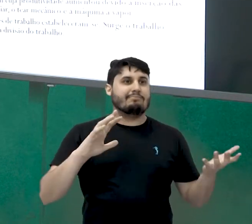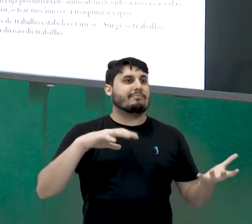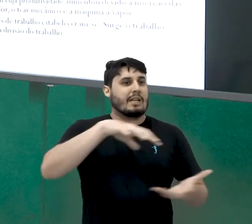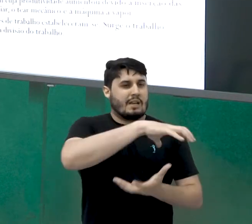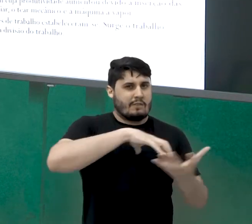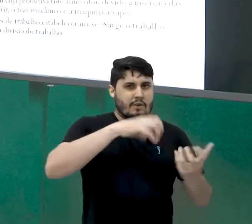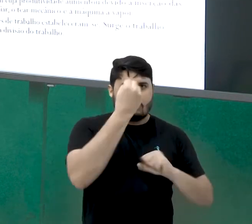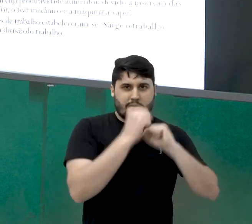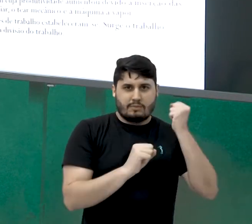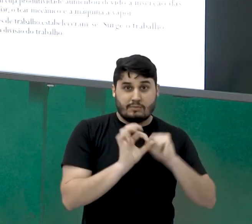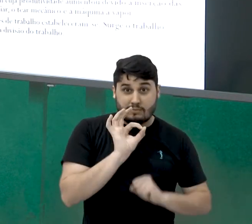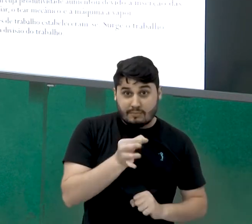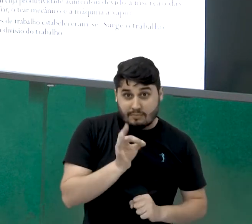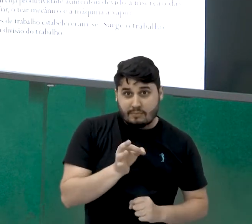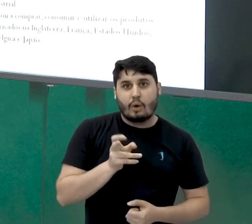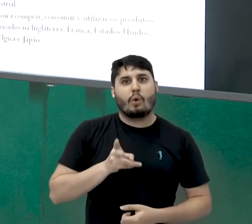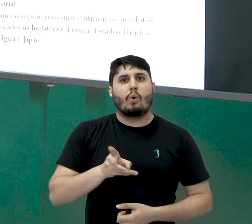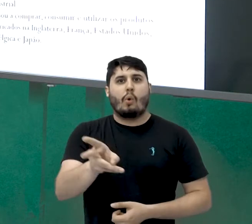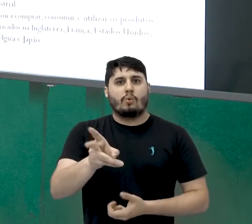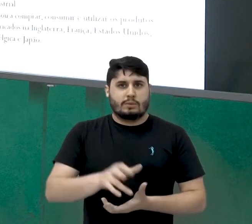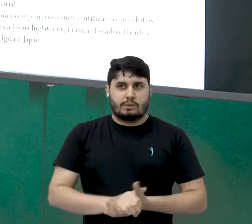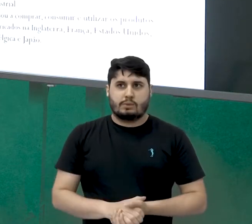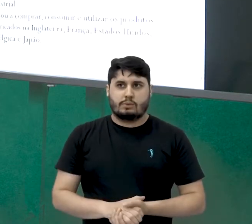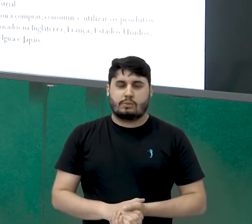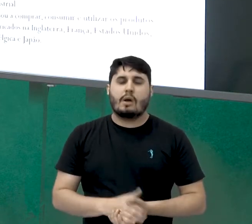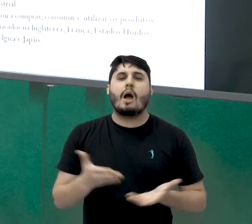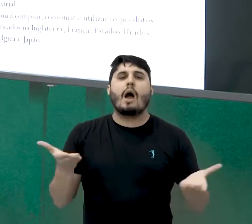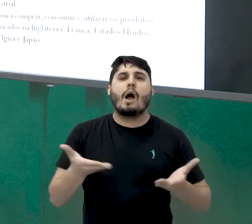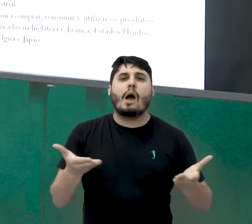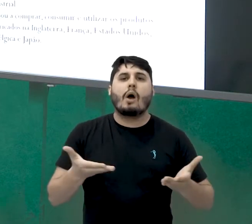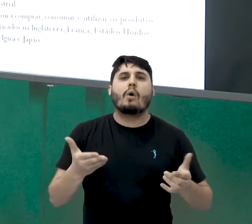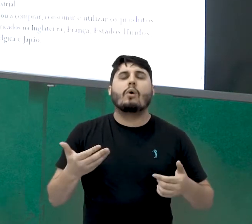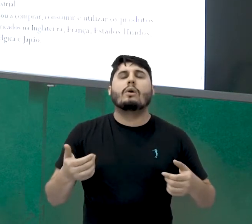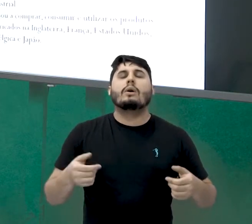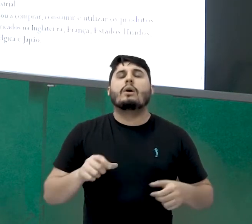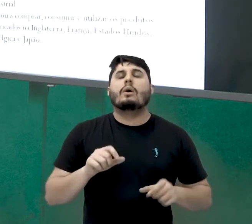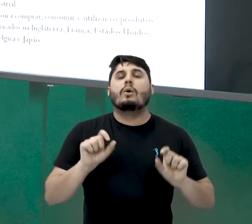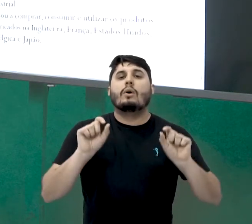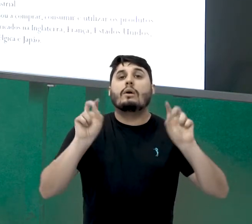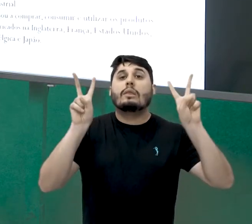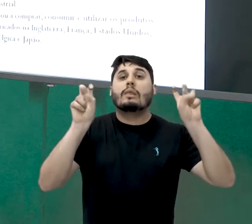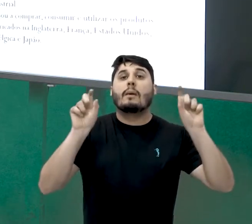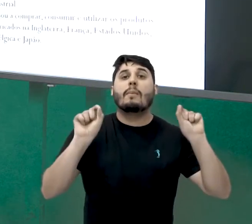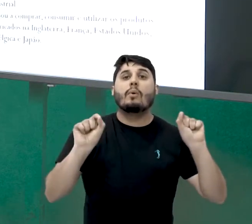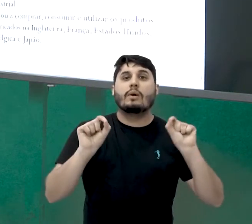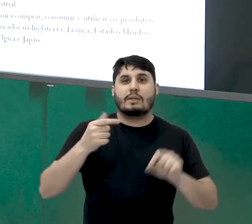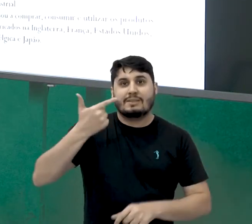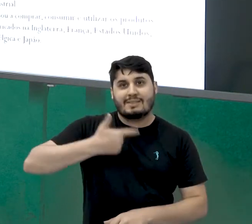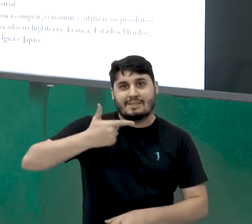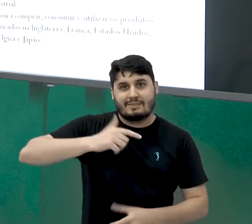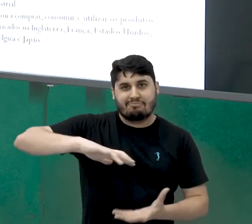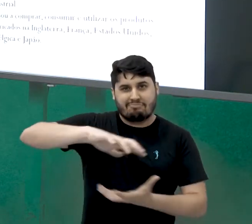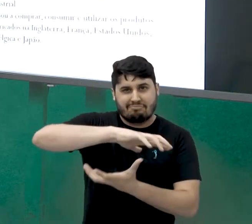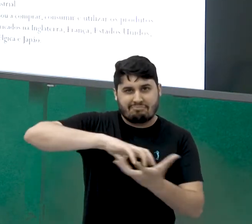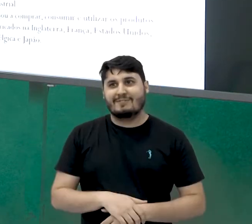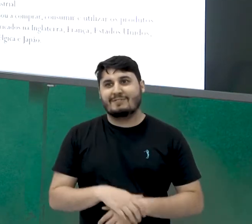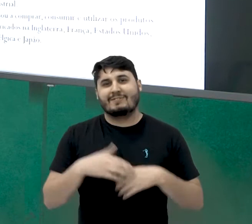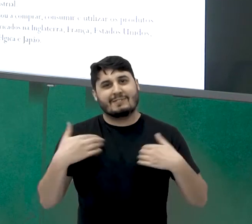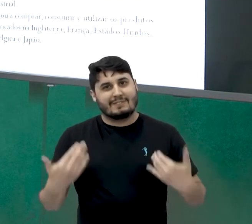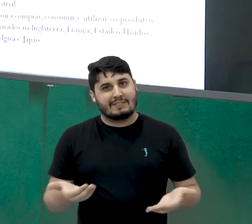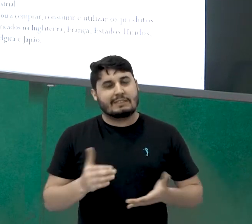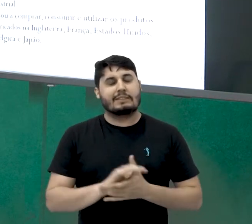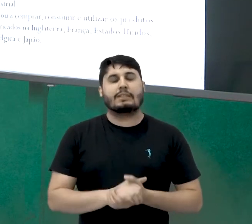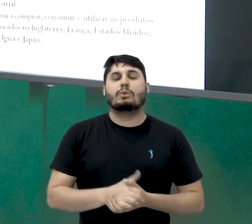galera? Continuando, a gente vai aqui para a segunda Revolução Industrial. Então, dentro desse processo da segunda